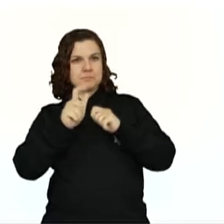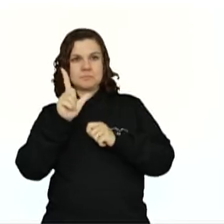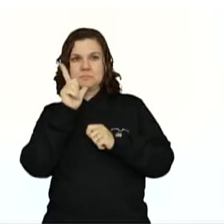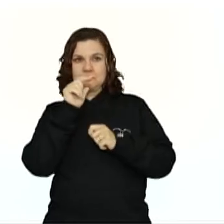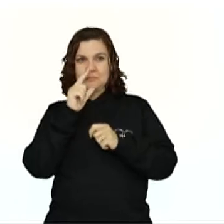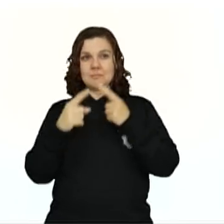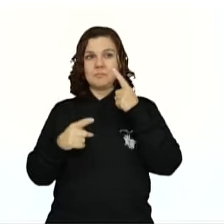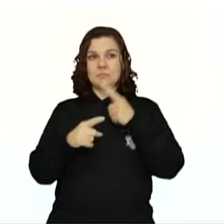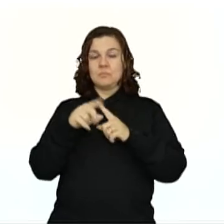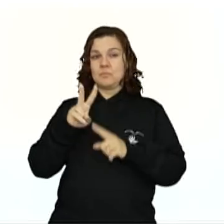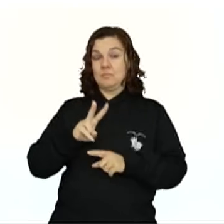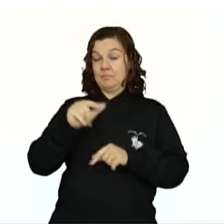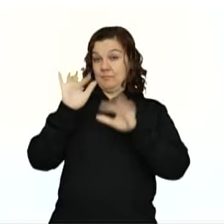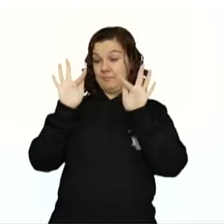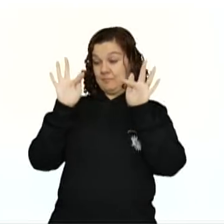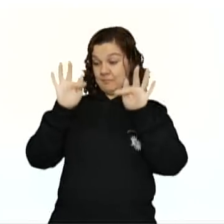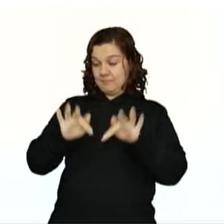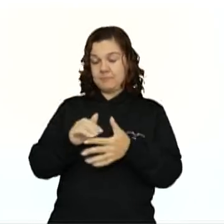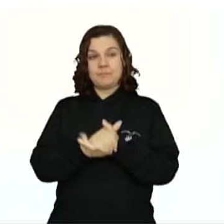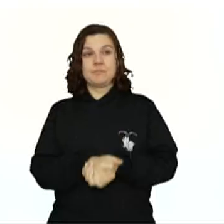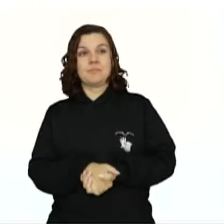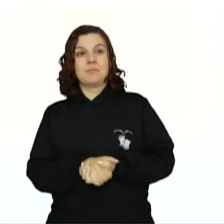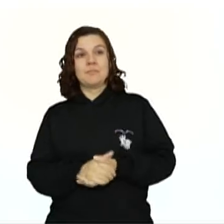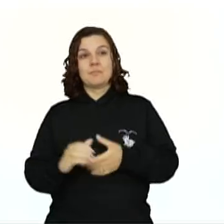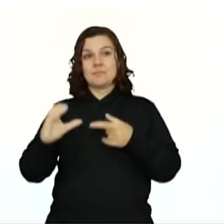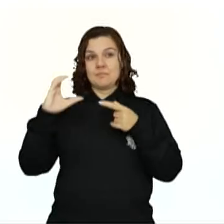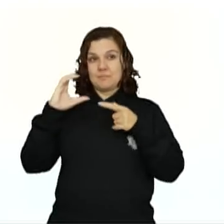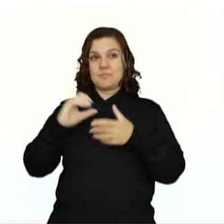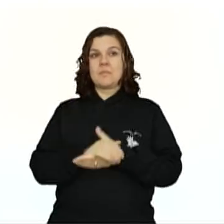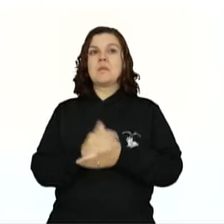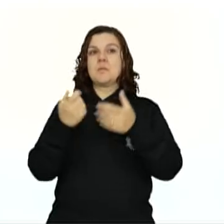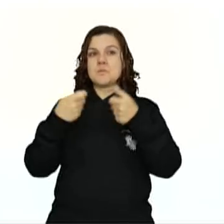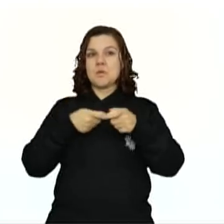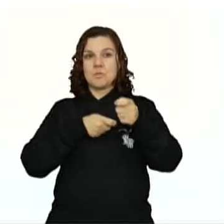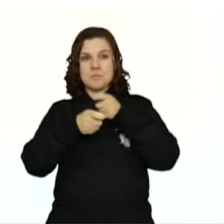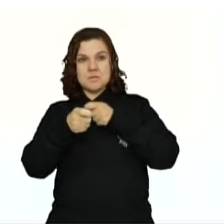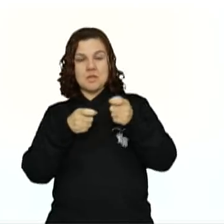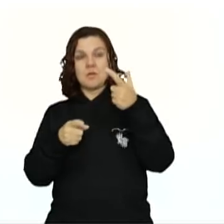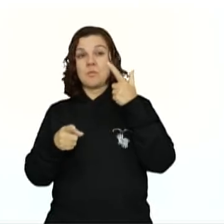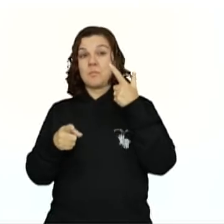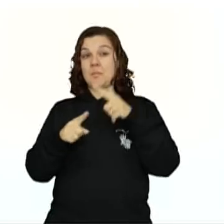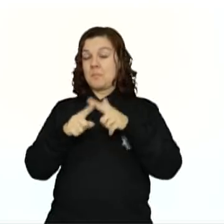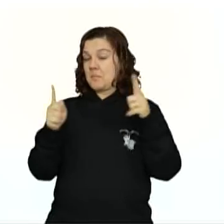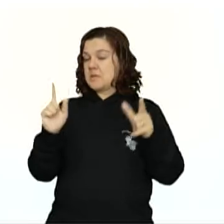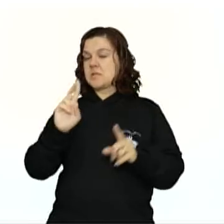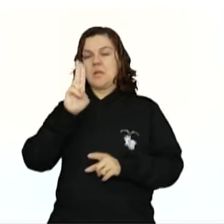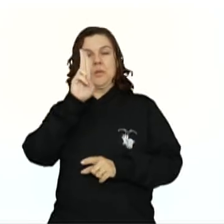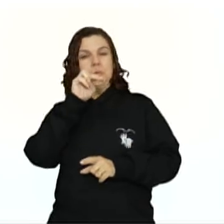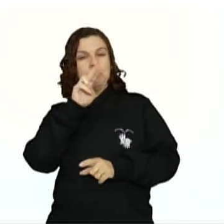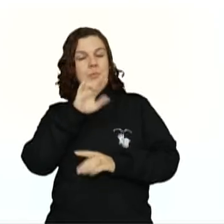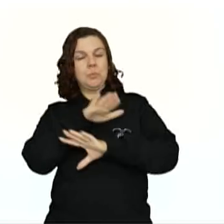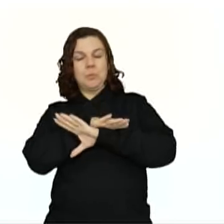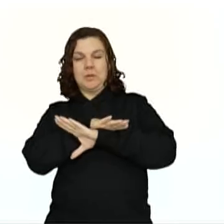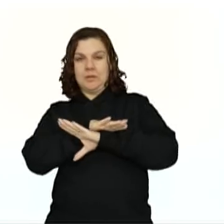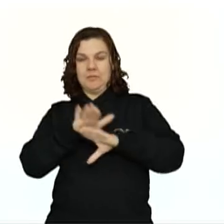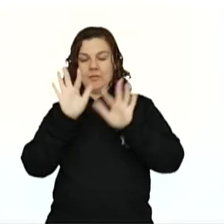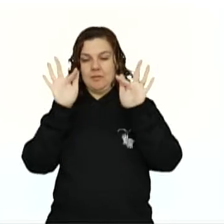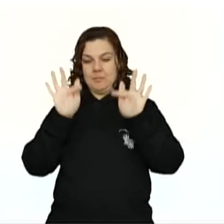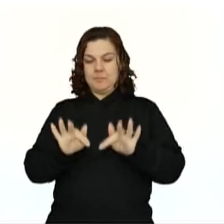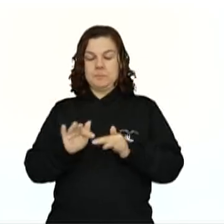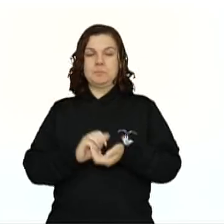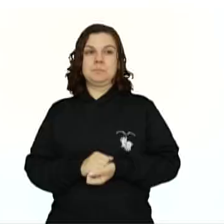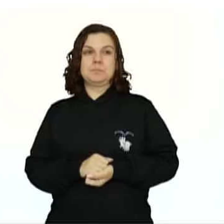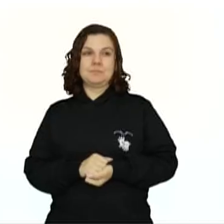precisamos economizar água, pois ela vai acabar. Ou letra C, precisamos economizar água, mas ela jamais